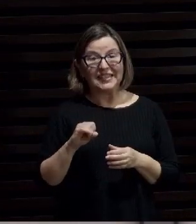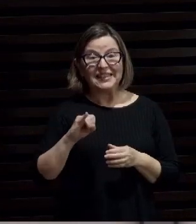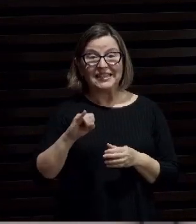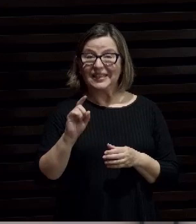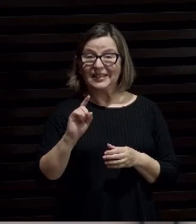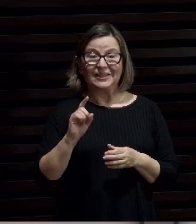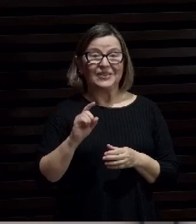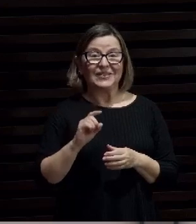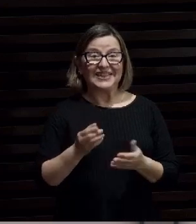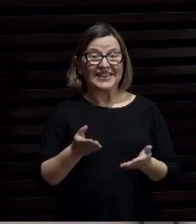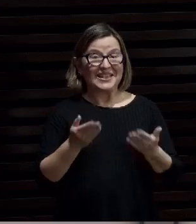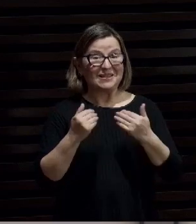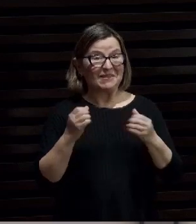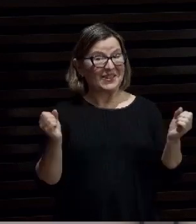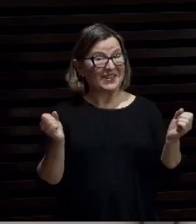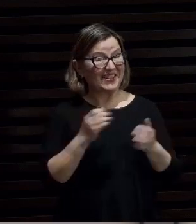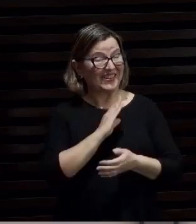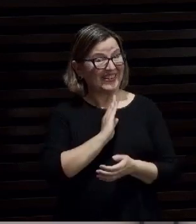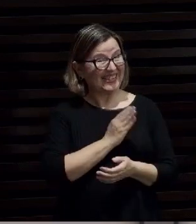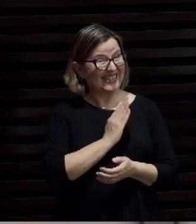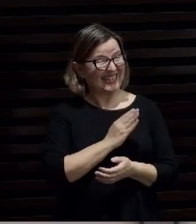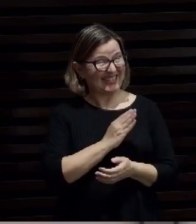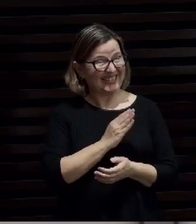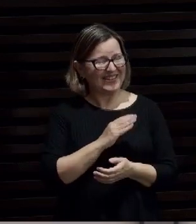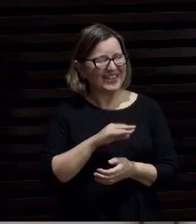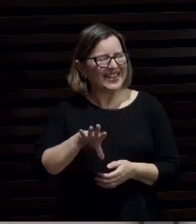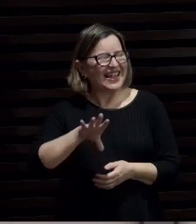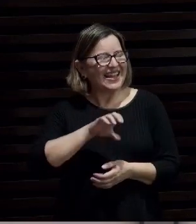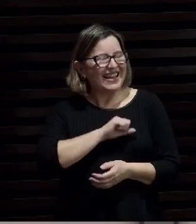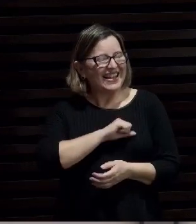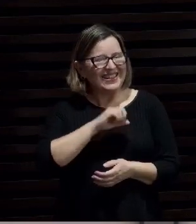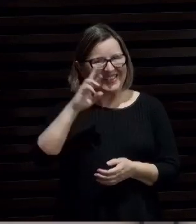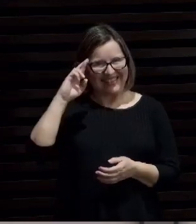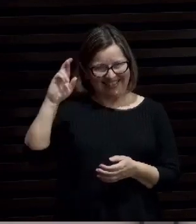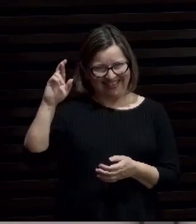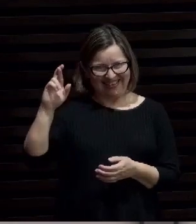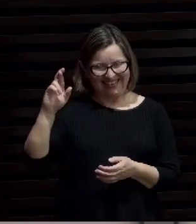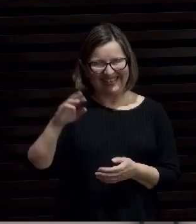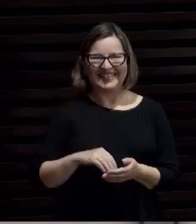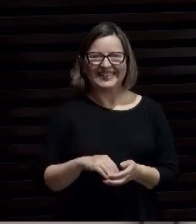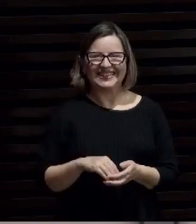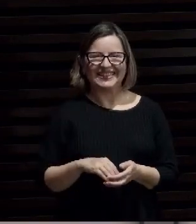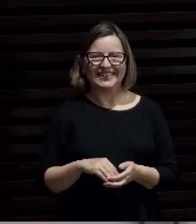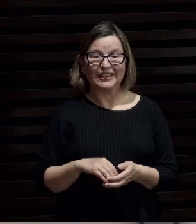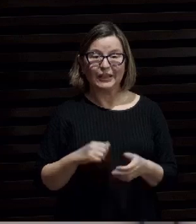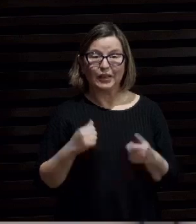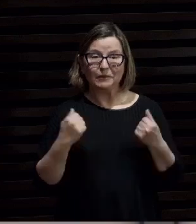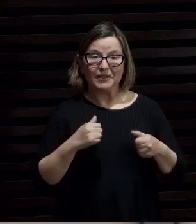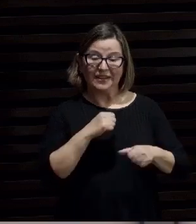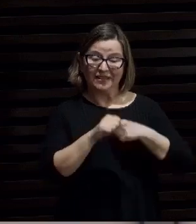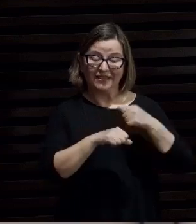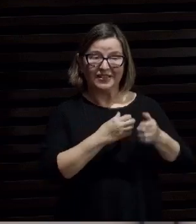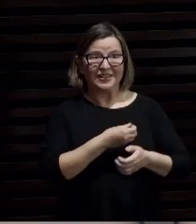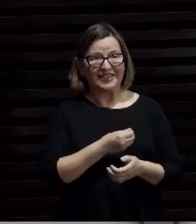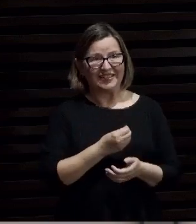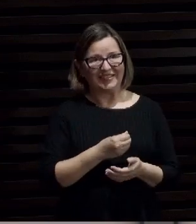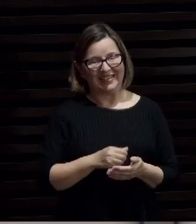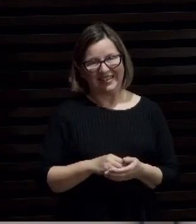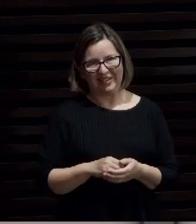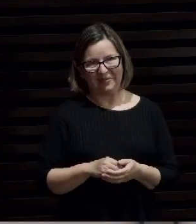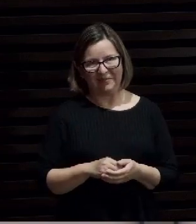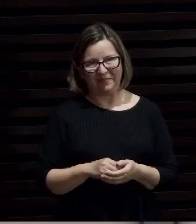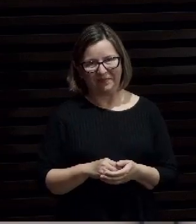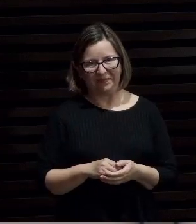de carne, e este coração ama o Senhor. A regeneração é necessária, caso contrário, o céu viraria um inferno em 1